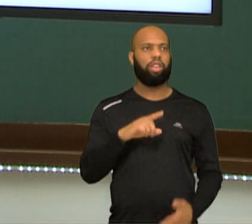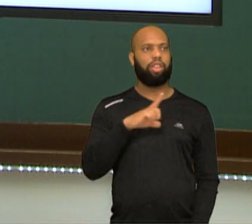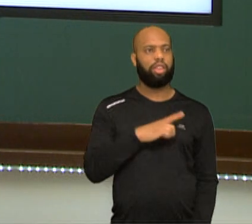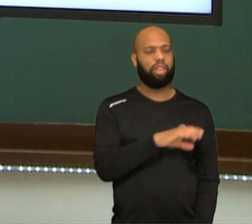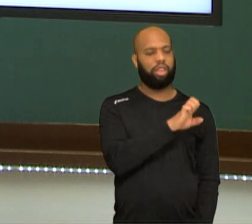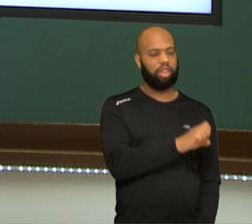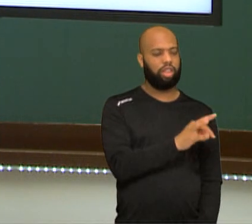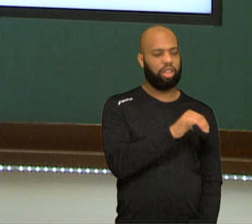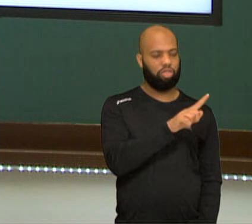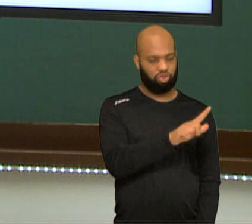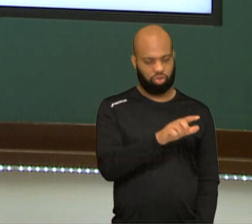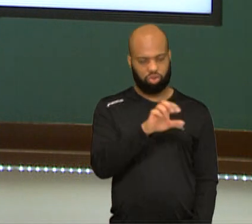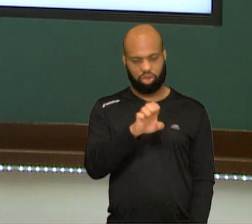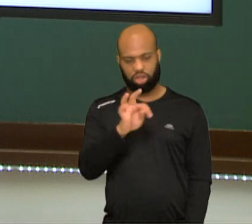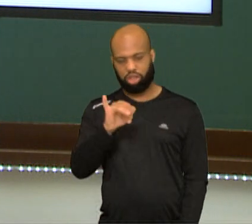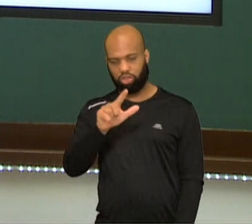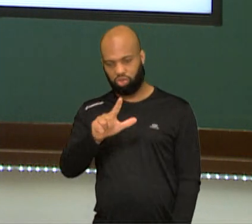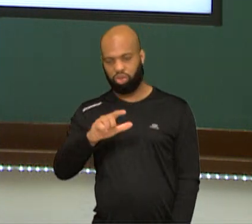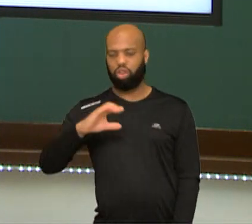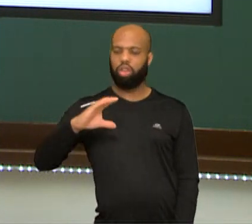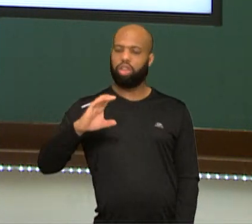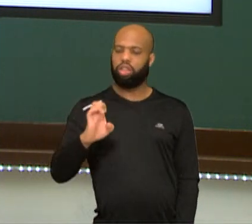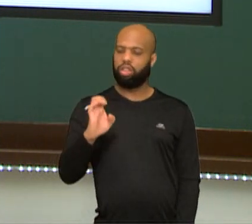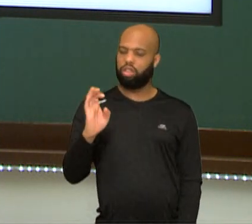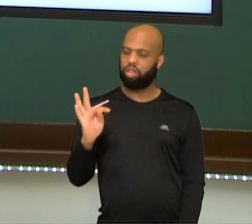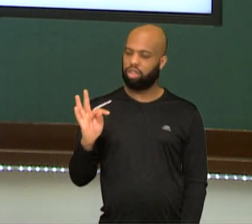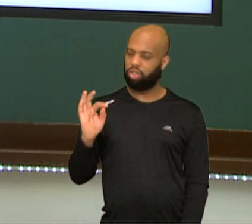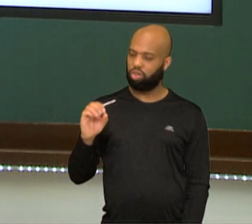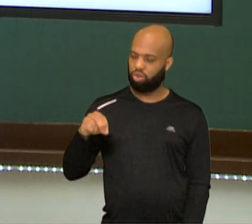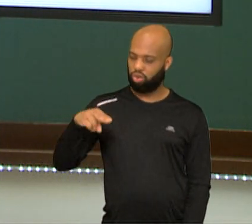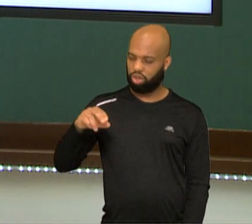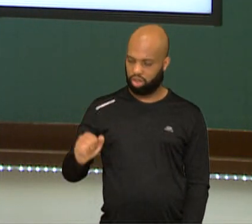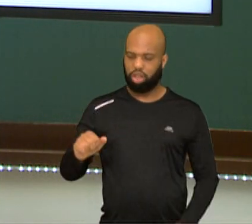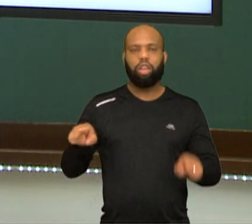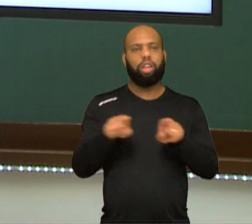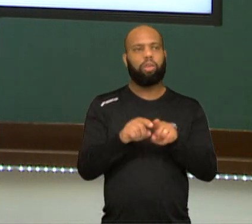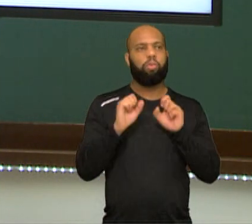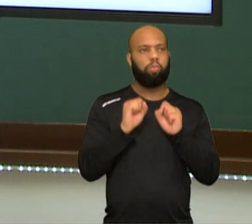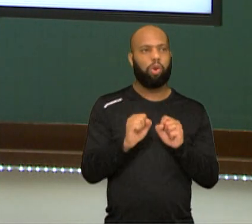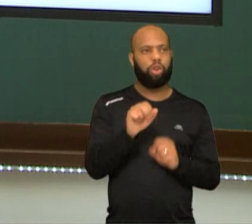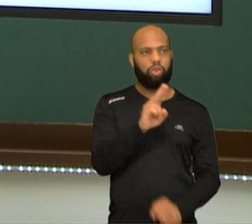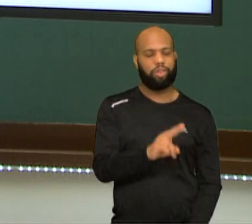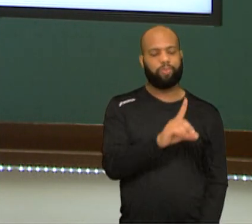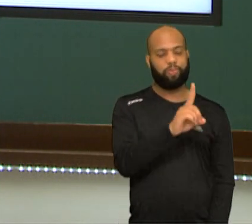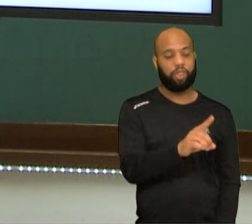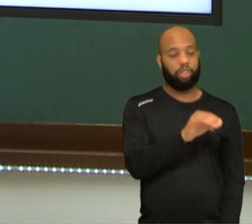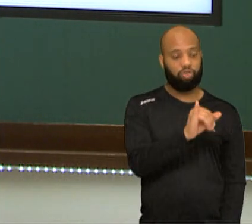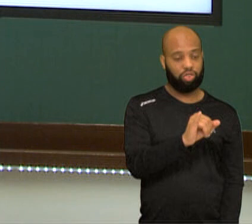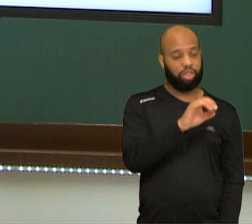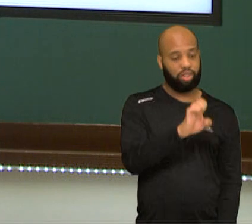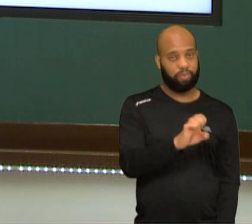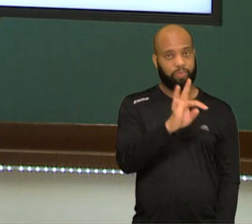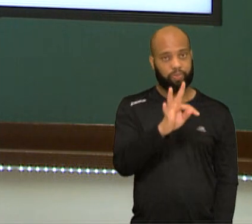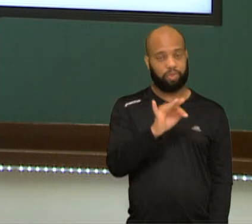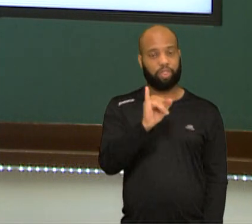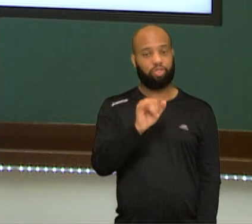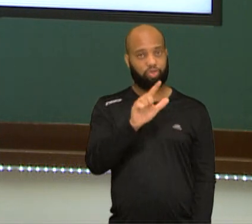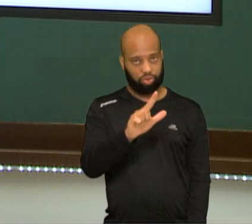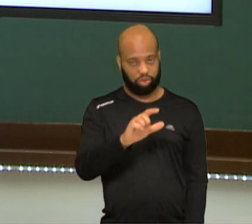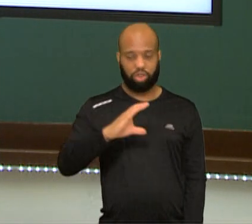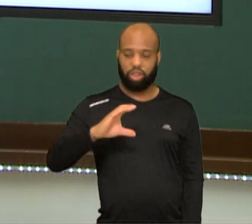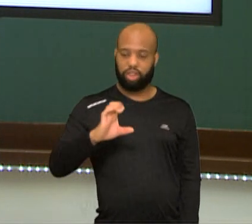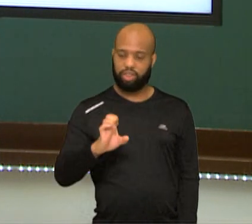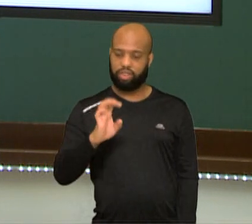etil, cetona. Ou então eu posso colocar dietilcetona. Esse di vai indicar